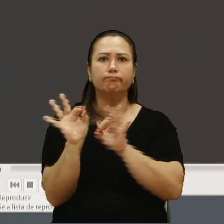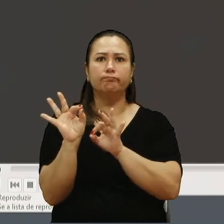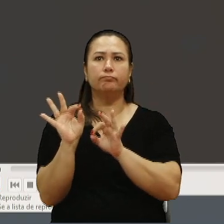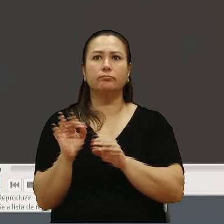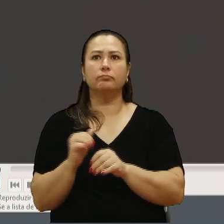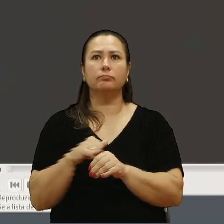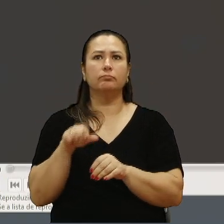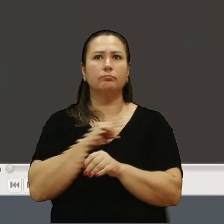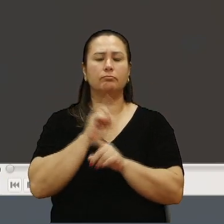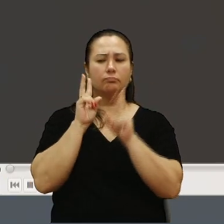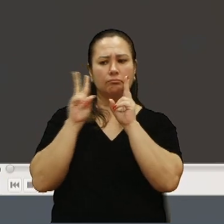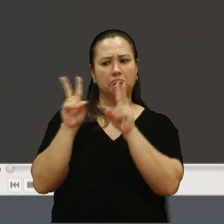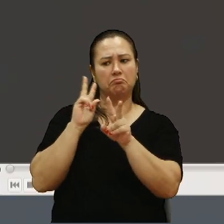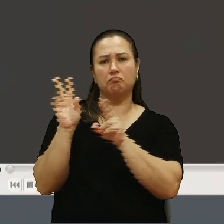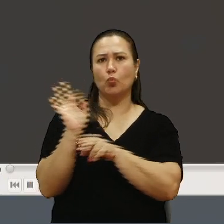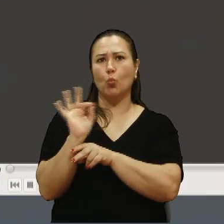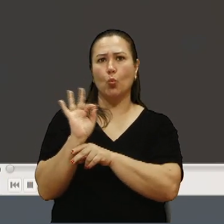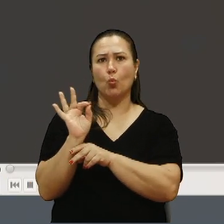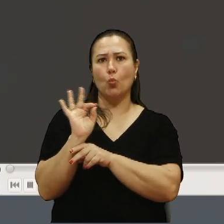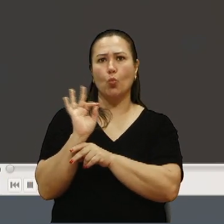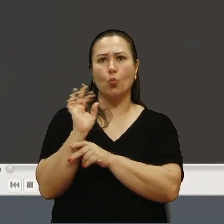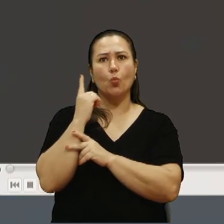Aqui eu estou vendo, aqui eu não estou assistindo.